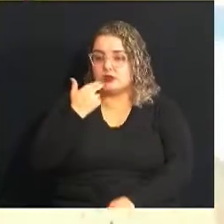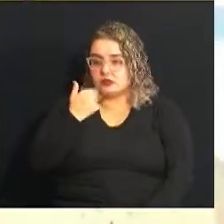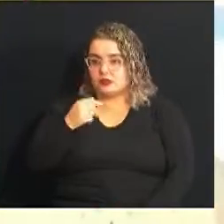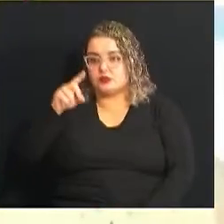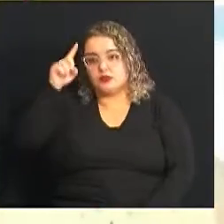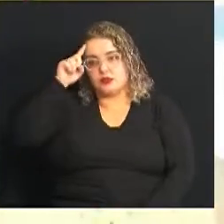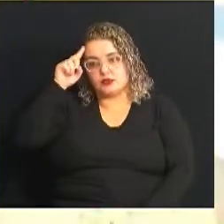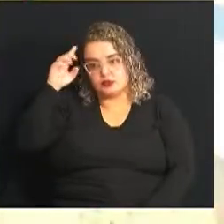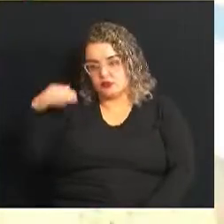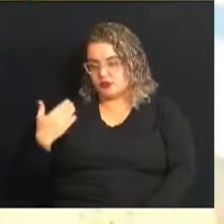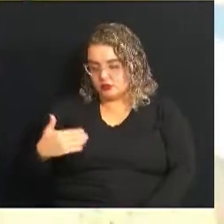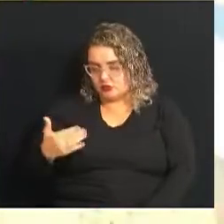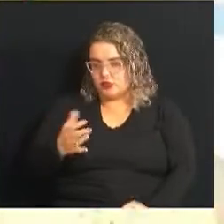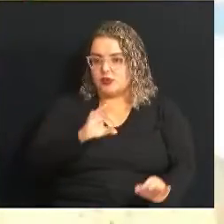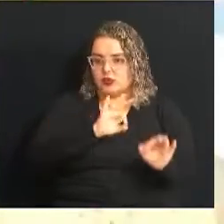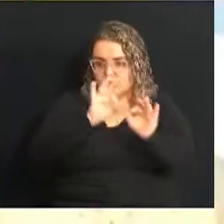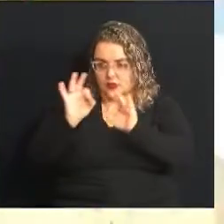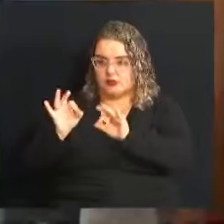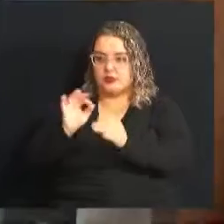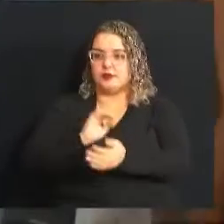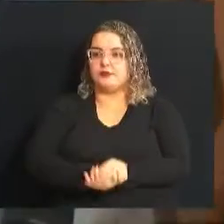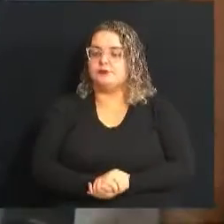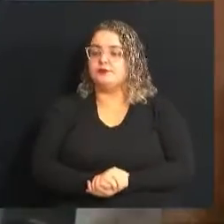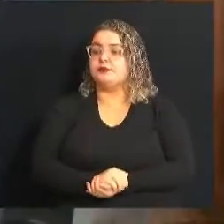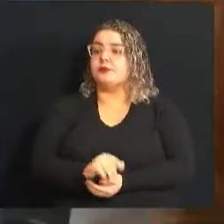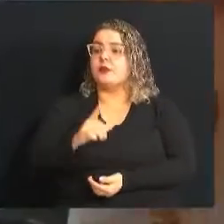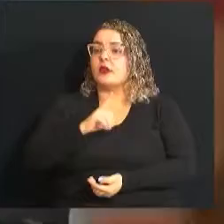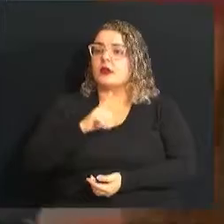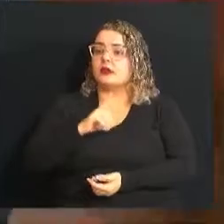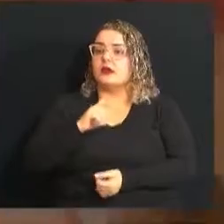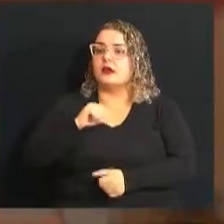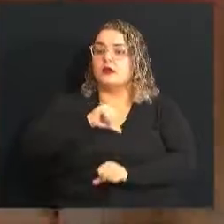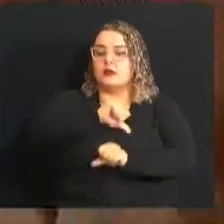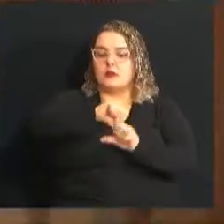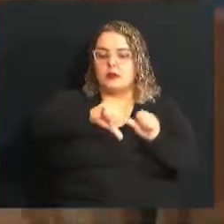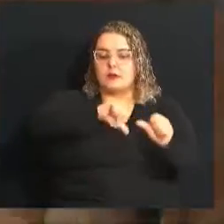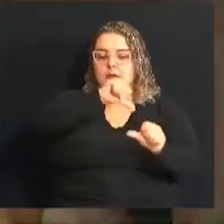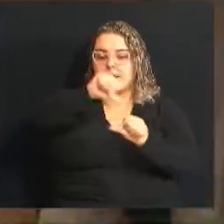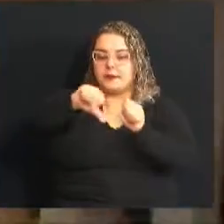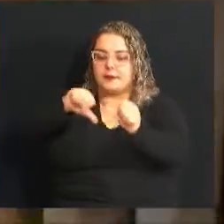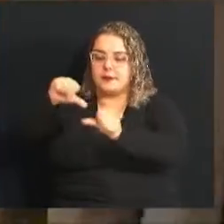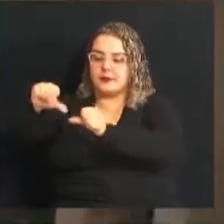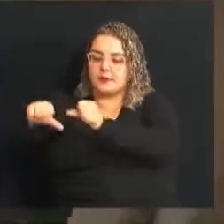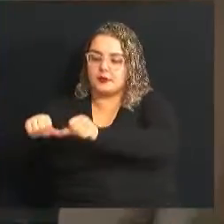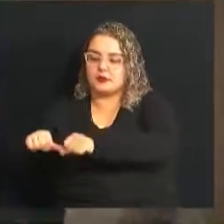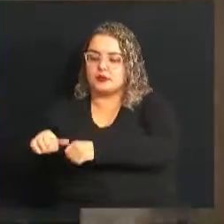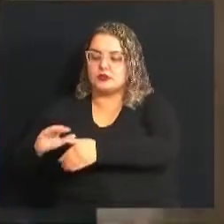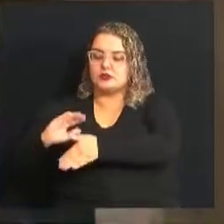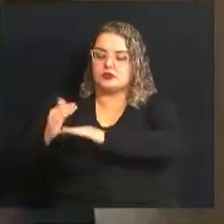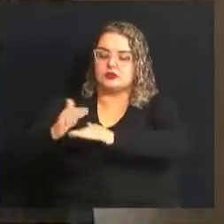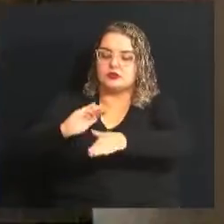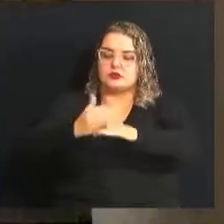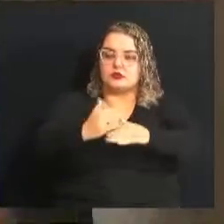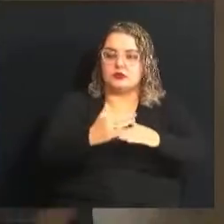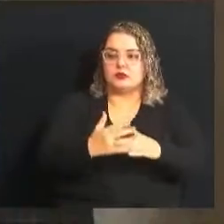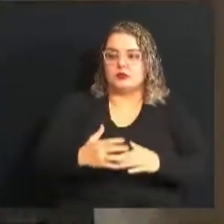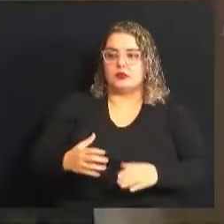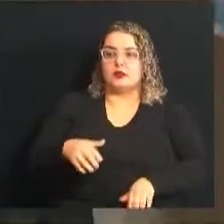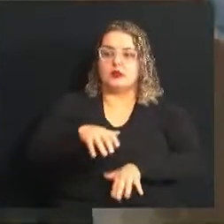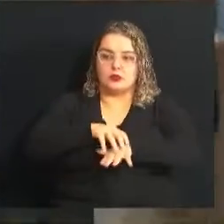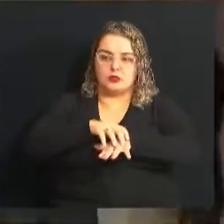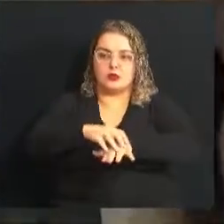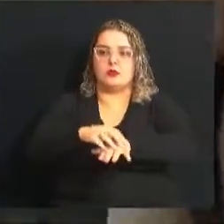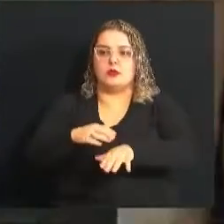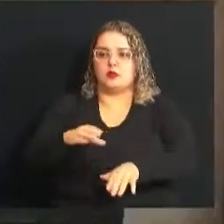lá acompanhando. Agora existe uma rotatividade, né, dos bairros para onde o caminhão do Bom Prato Móvel